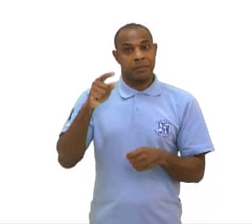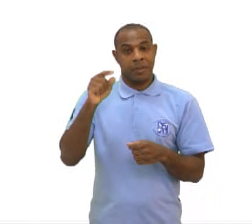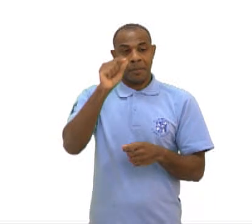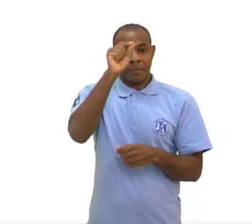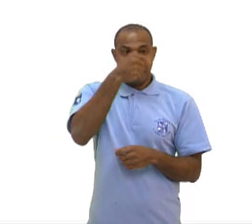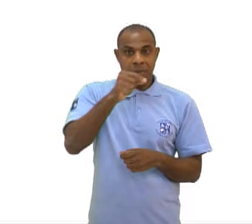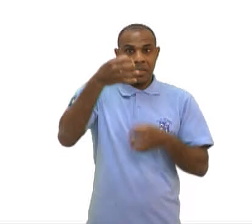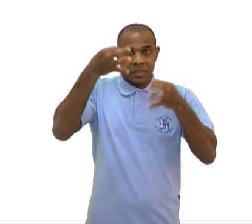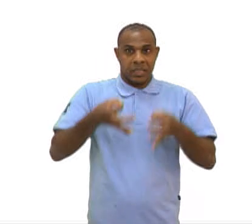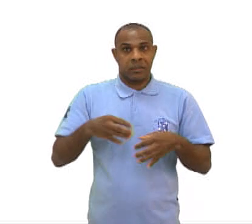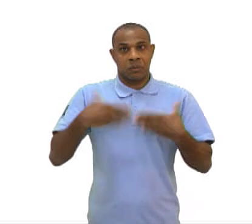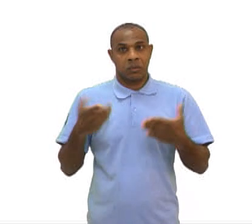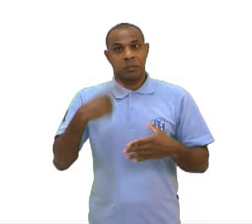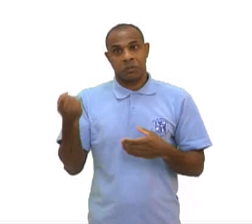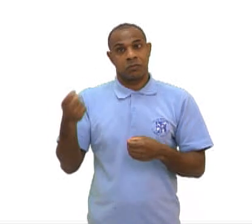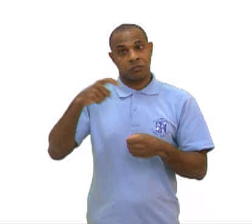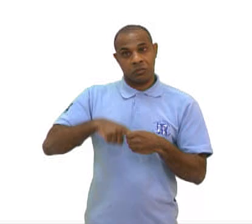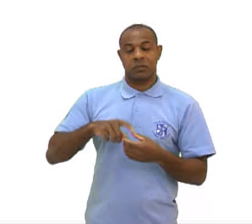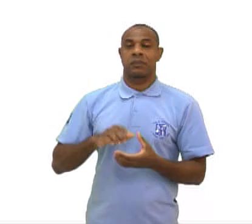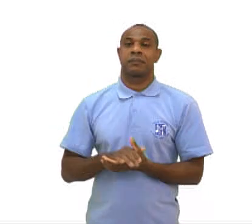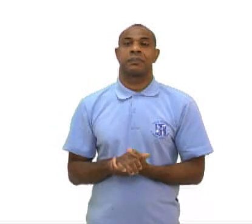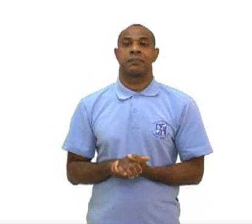a alternativa correta.